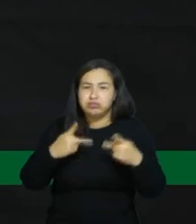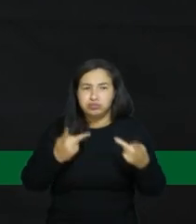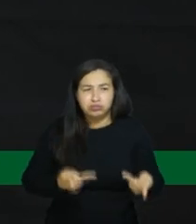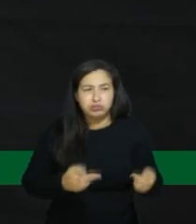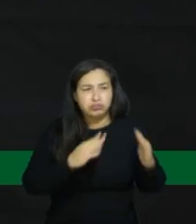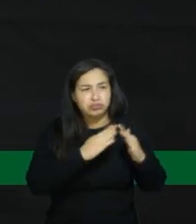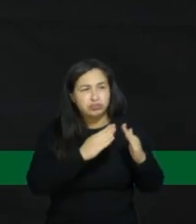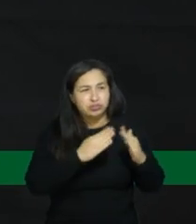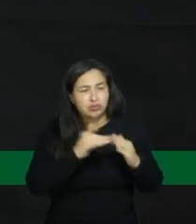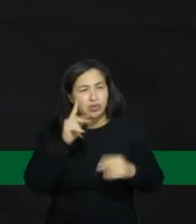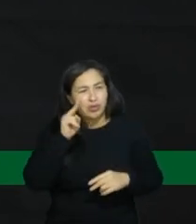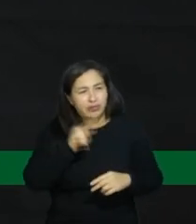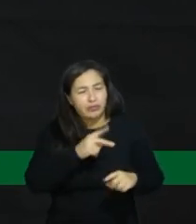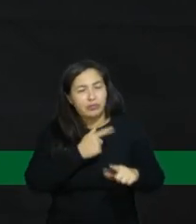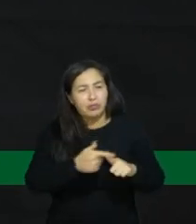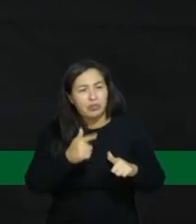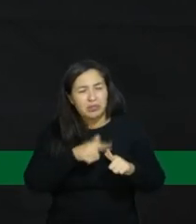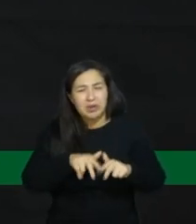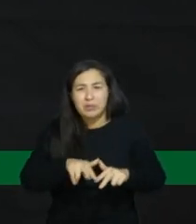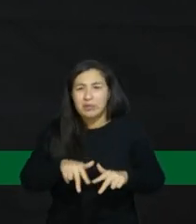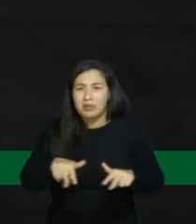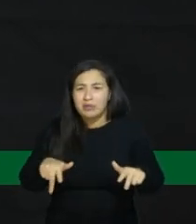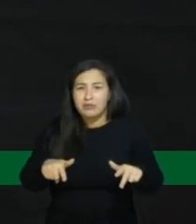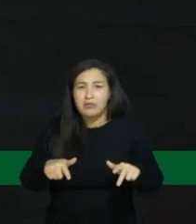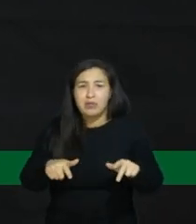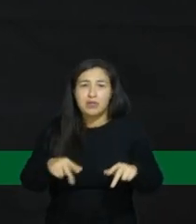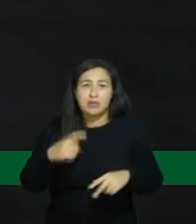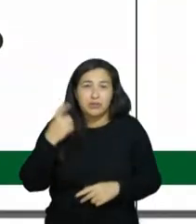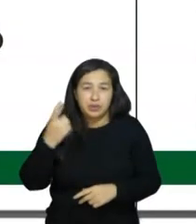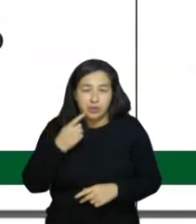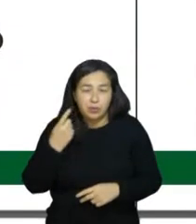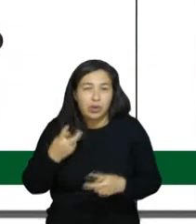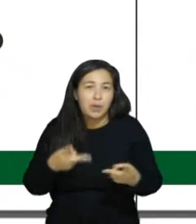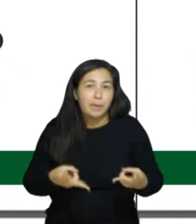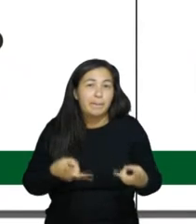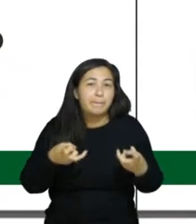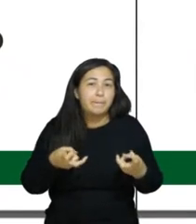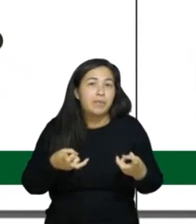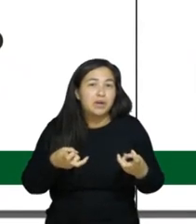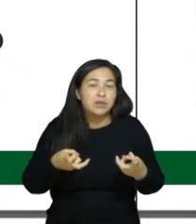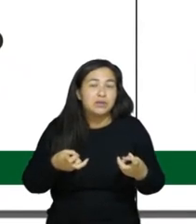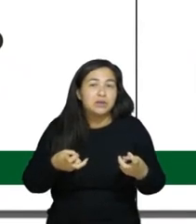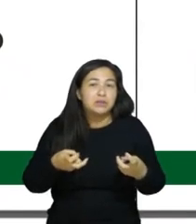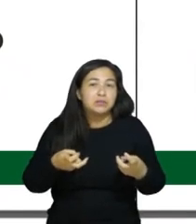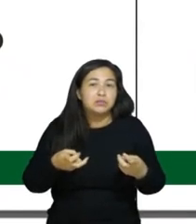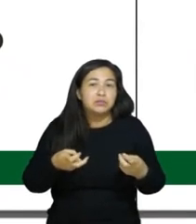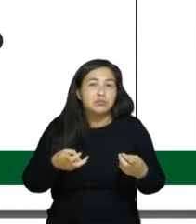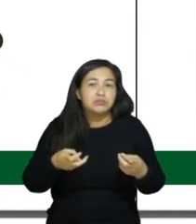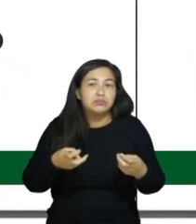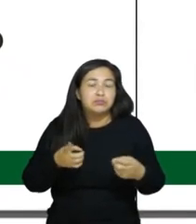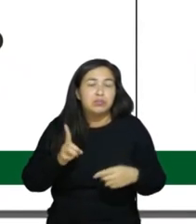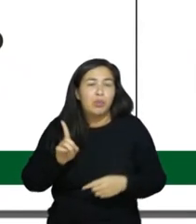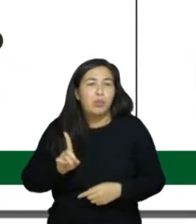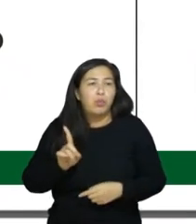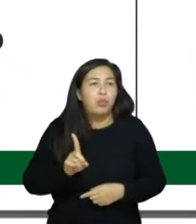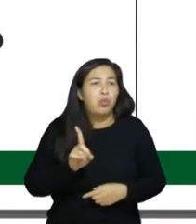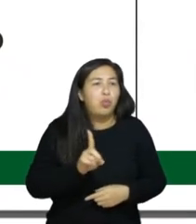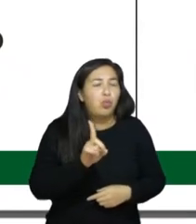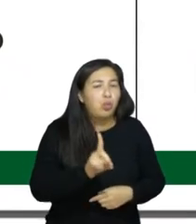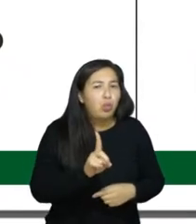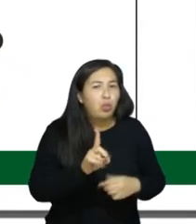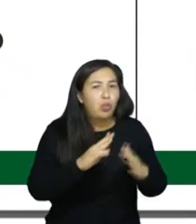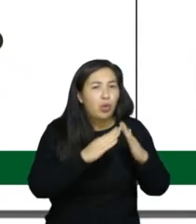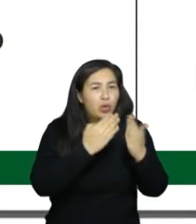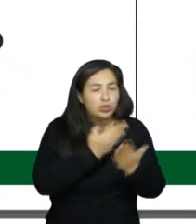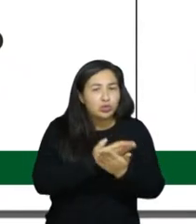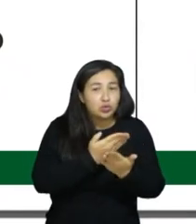escolas. Certamente, muitos deputados perceberam que, ao chegar nas escolas no início de cada ano